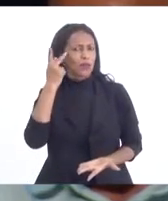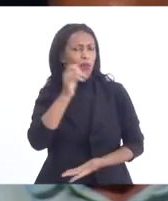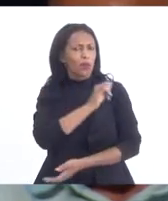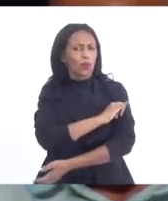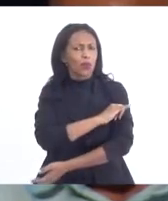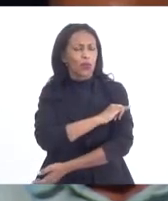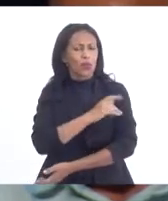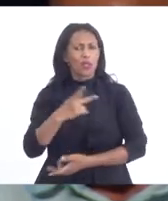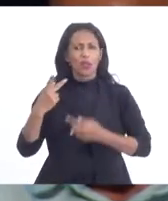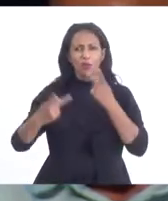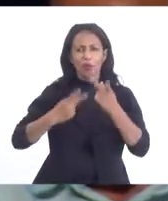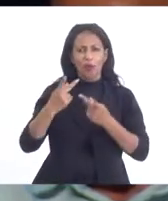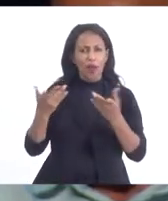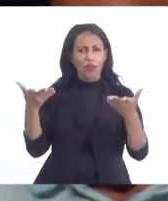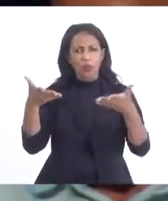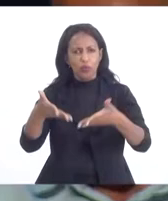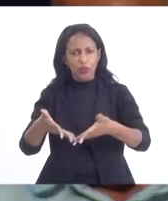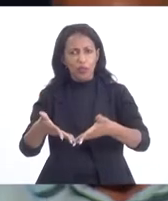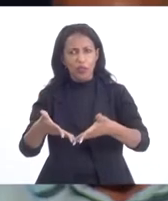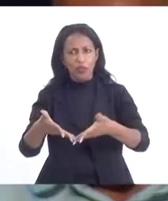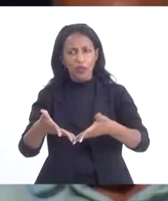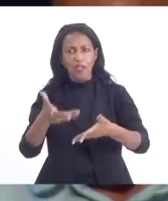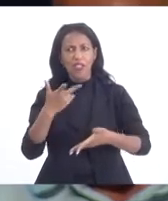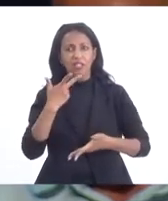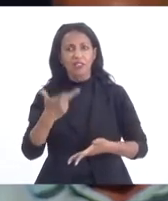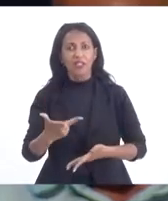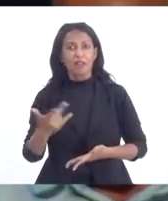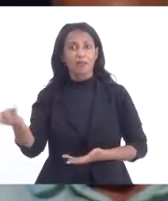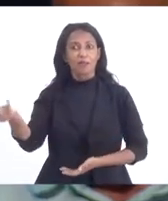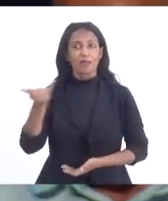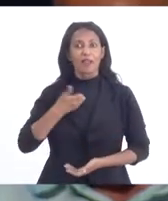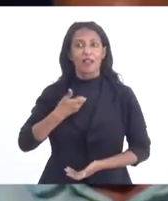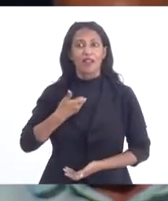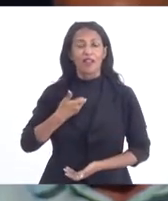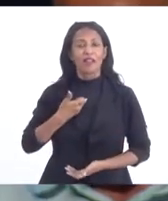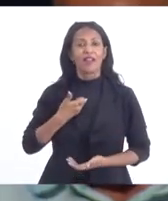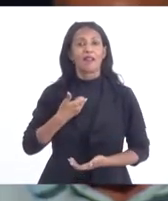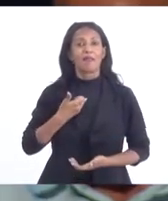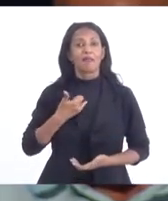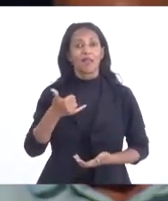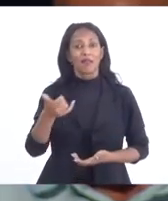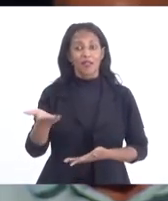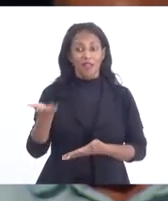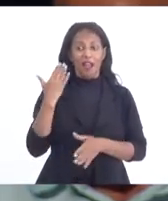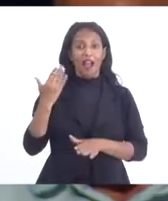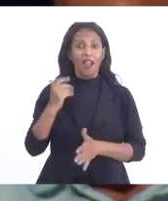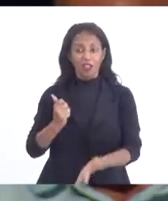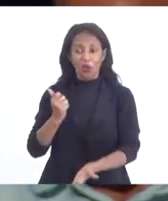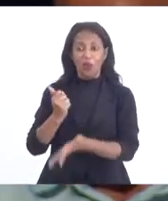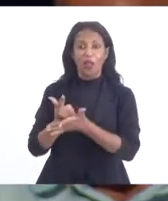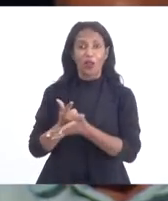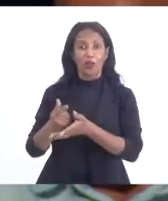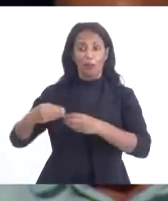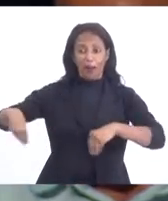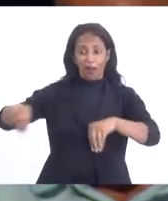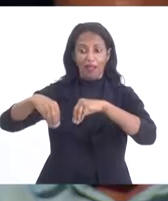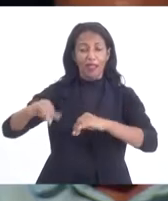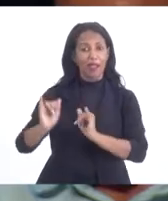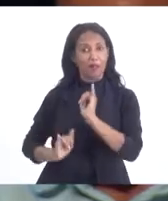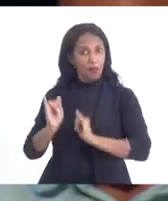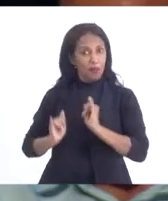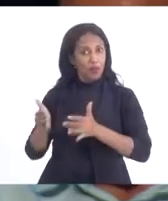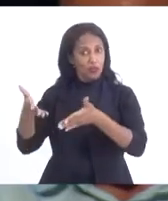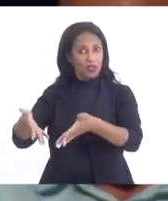Rio que eu falo isso com eles. Eles falaram, me avisa com 6 meses antes, porque eu quero comprar terreno para botar minha indústria